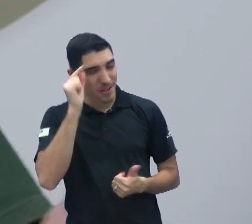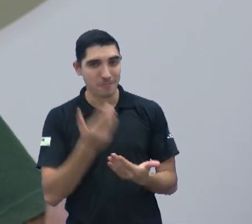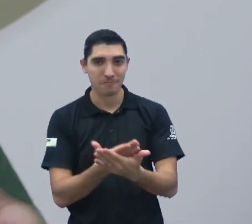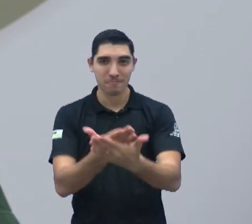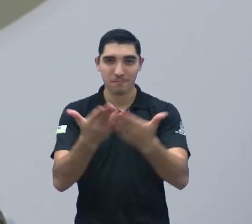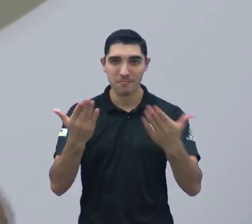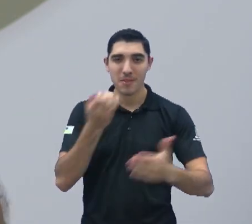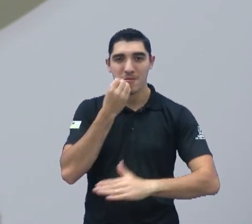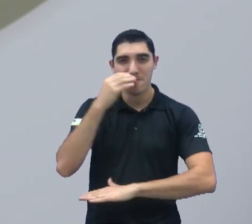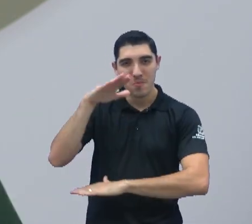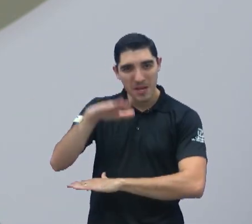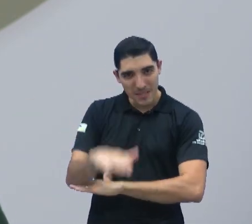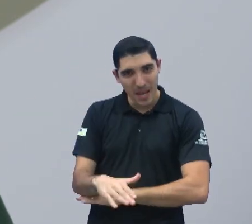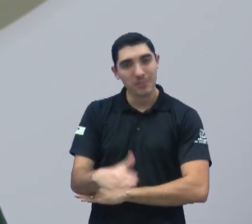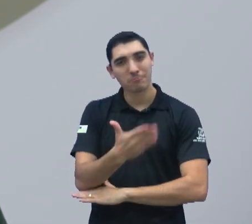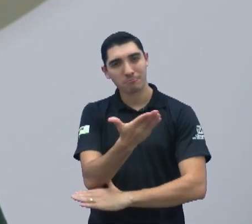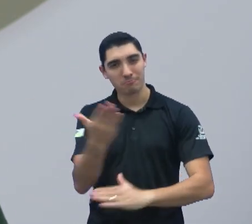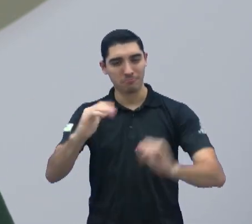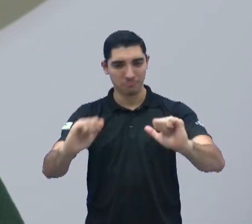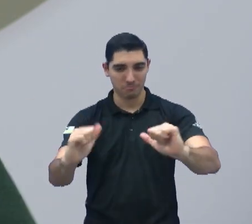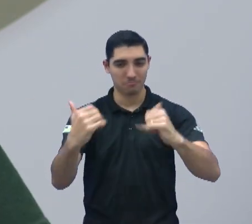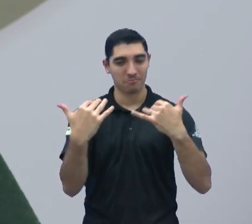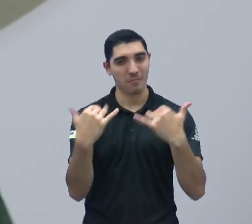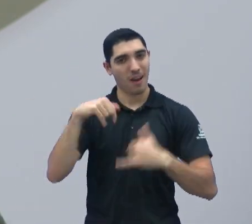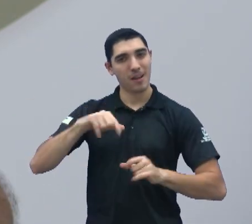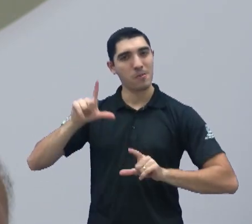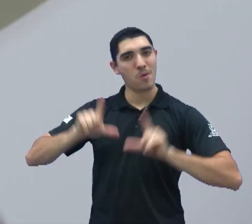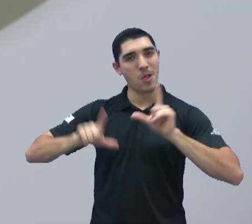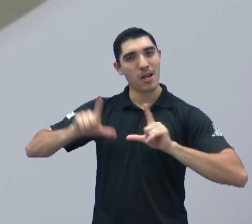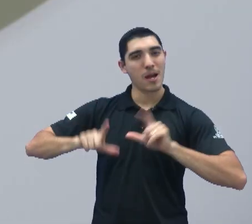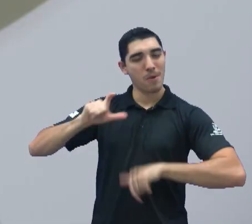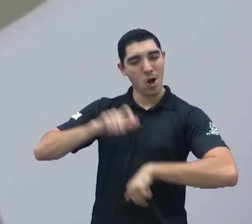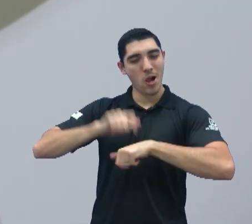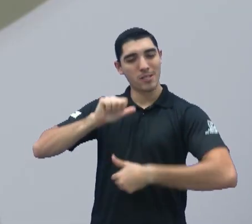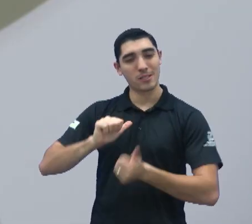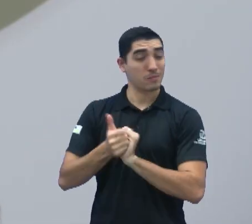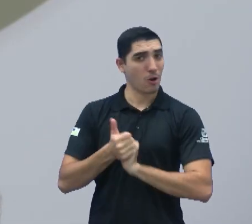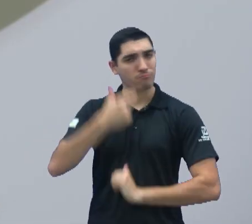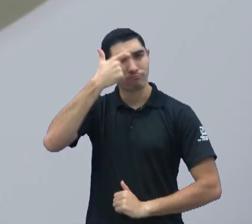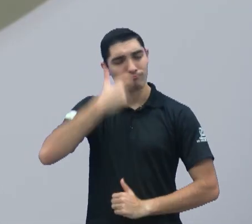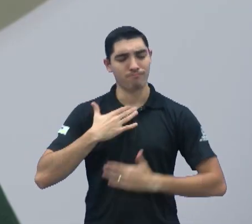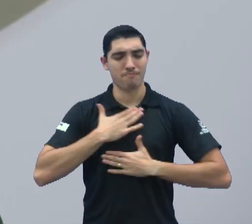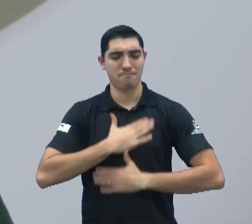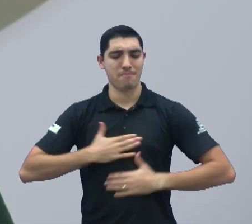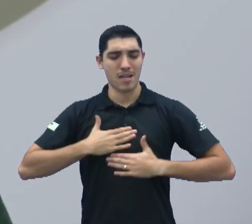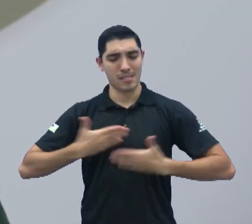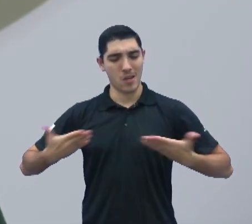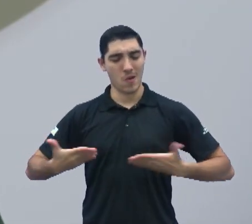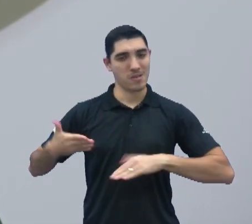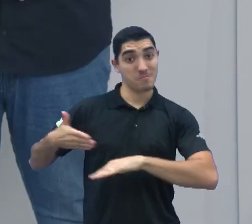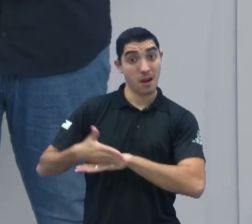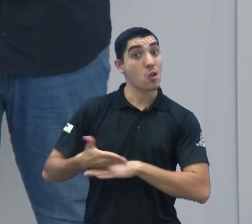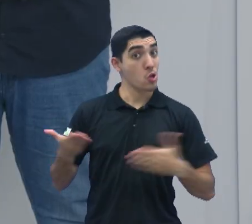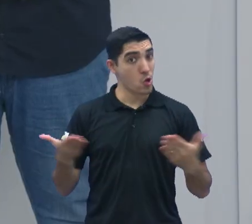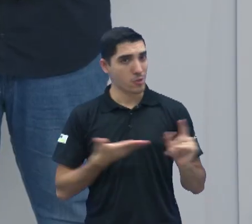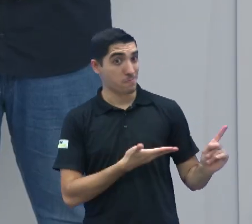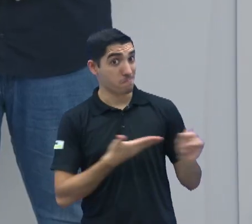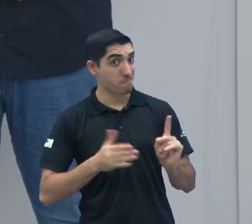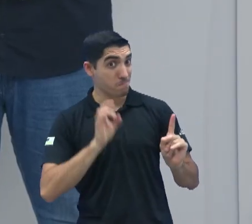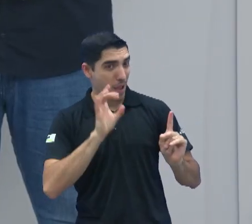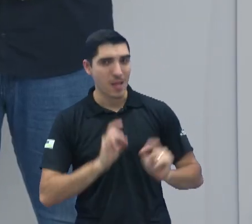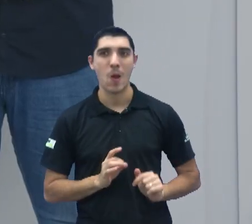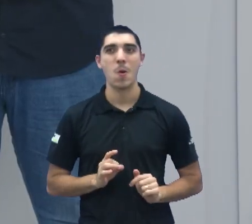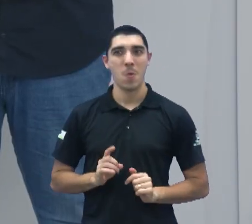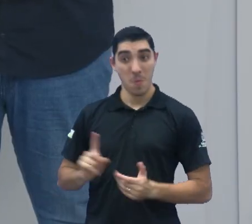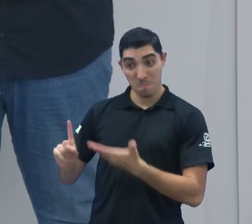tarde a todos que estão aqui ligados no Hora do Esporte. Vai ser um prazer enorme e hoje tem convidado especial, hein? Ah, tem convidado